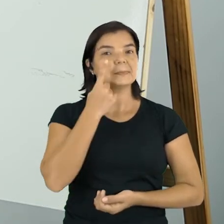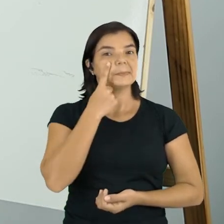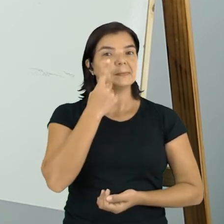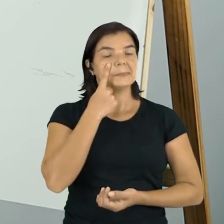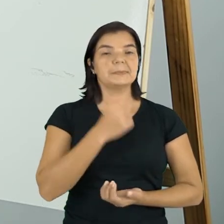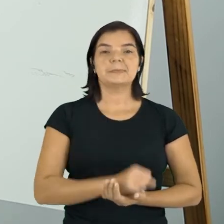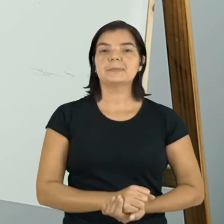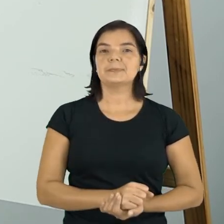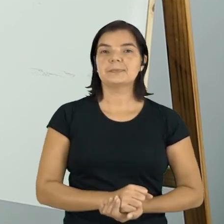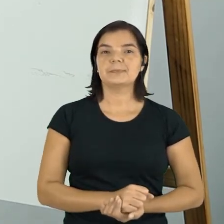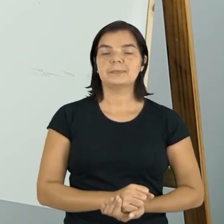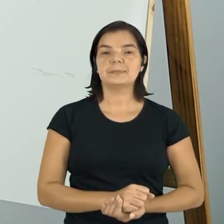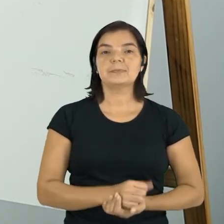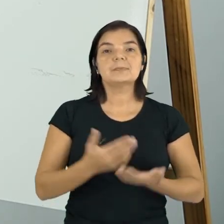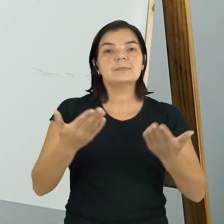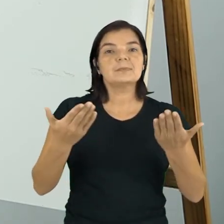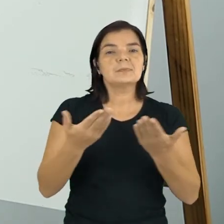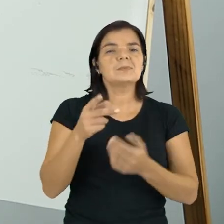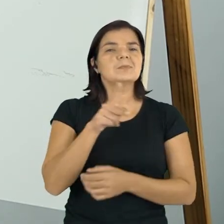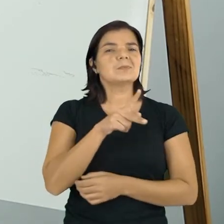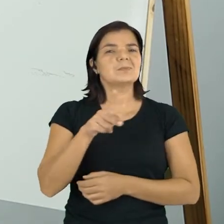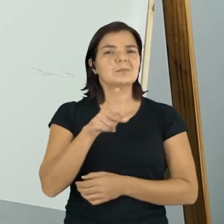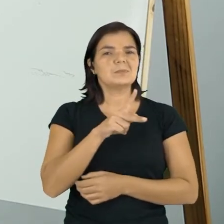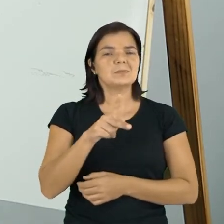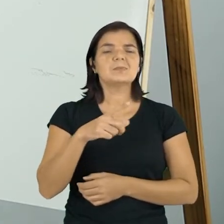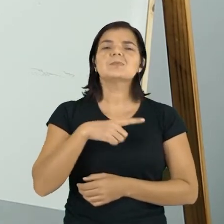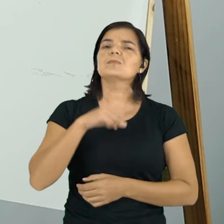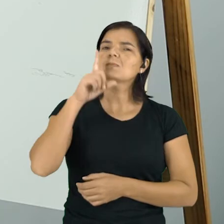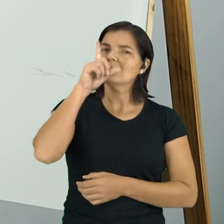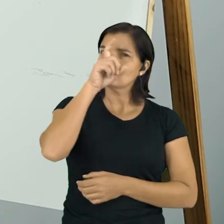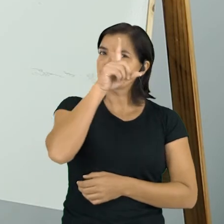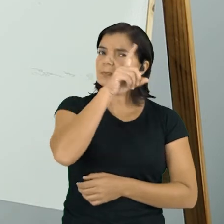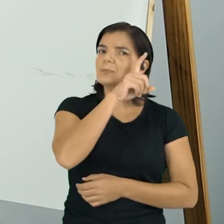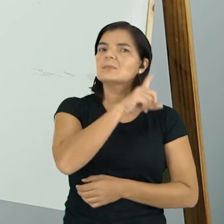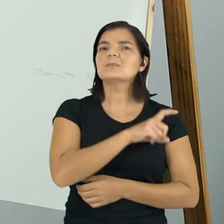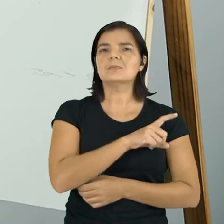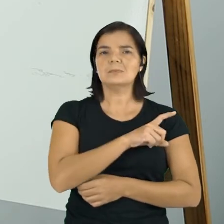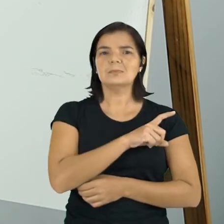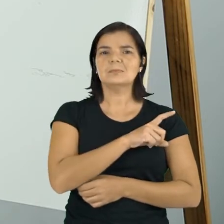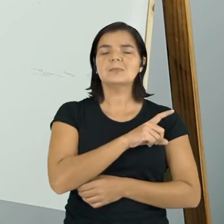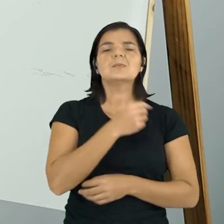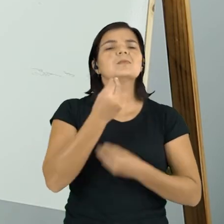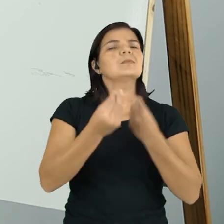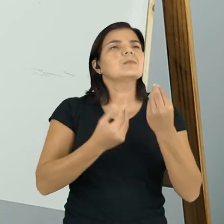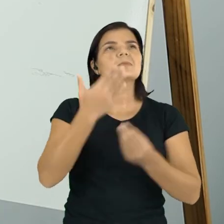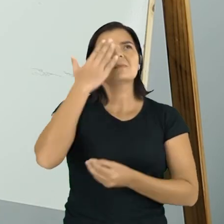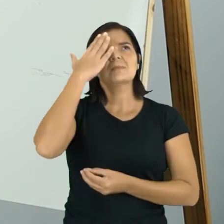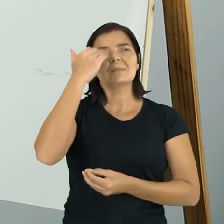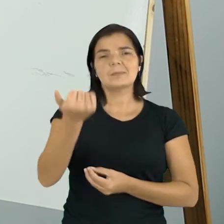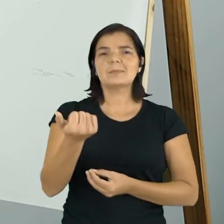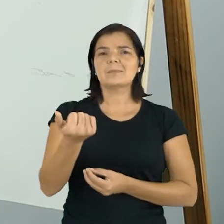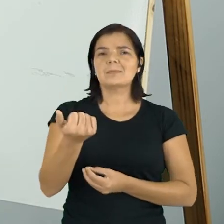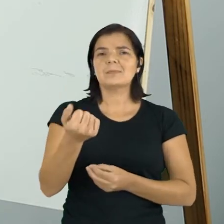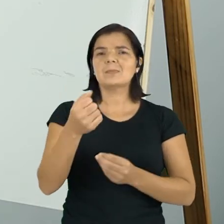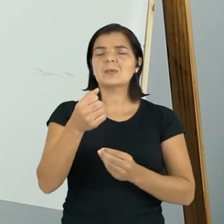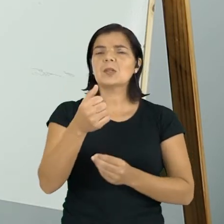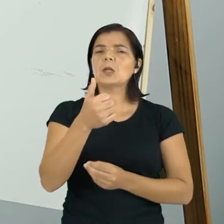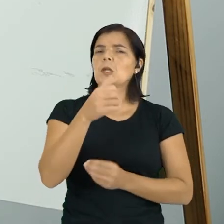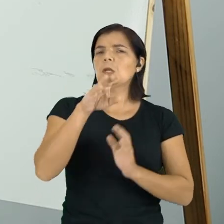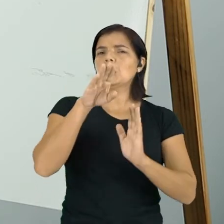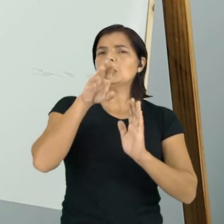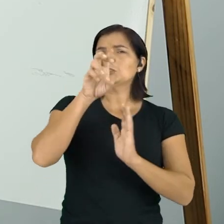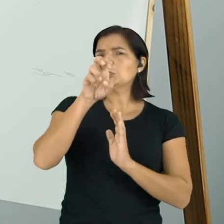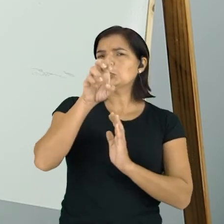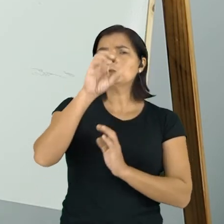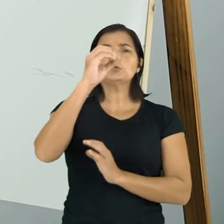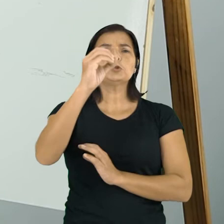veja só. Mas agora, professora, eu tenho dificuldade de saber como que eu tiro 5 de 0